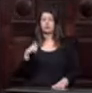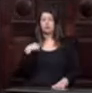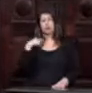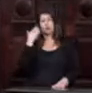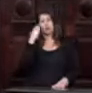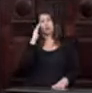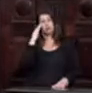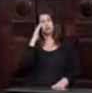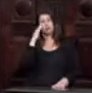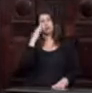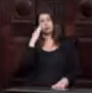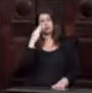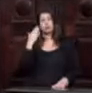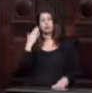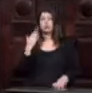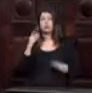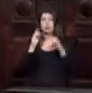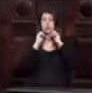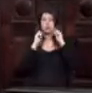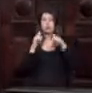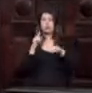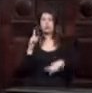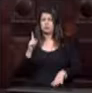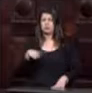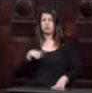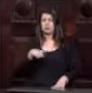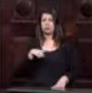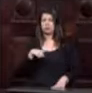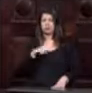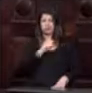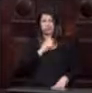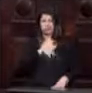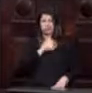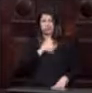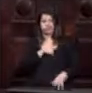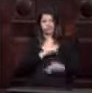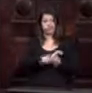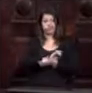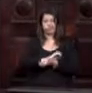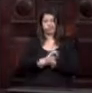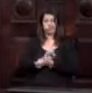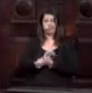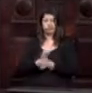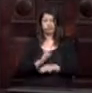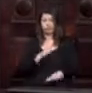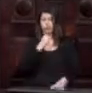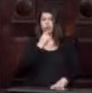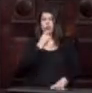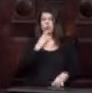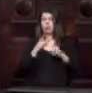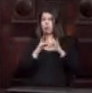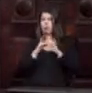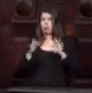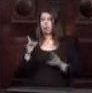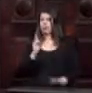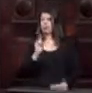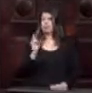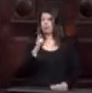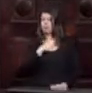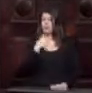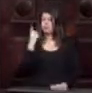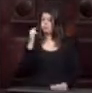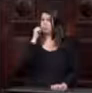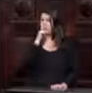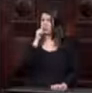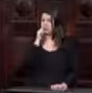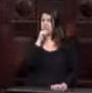entender que essa casa é uma casa machista, uma casa que não permite a nós